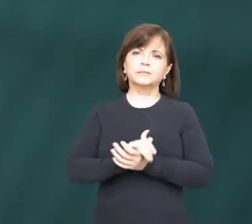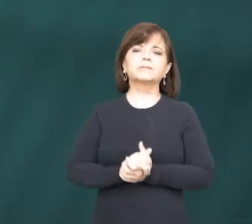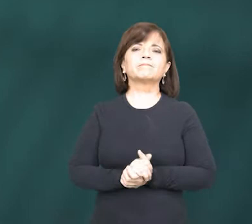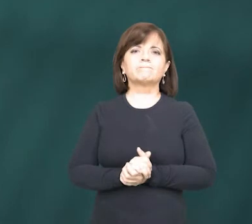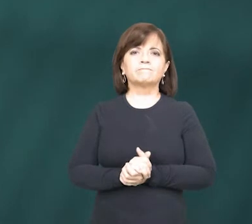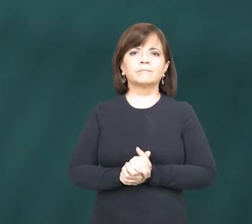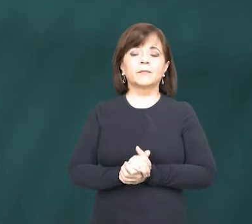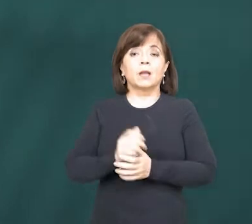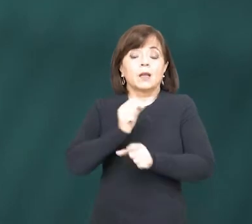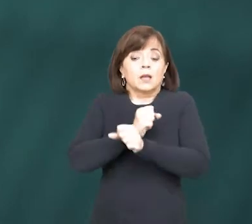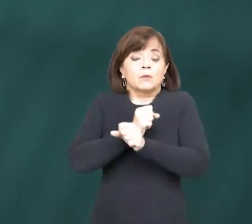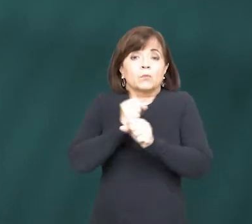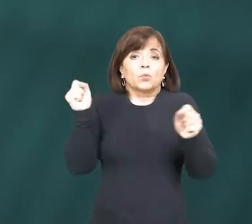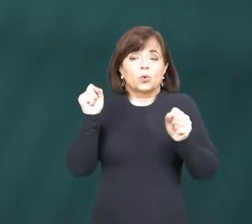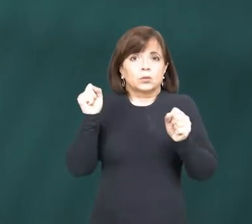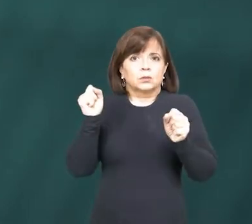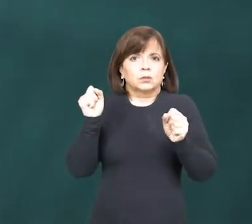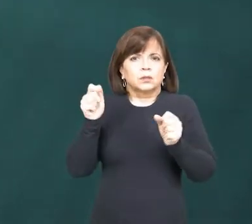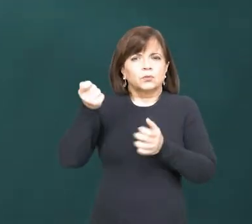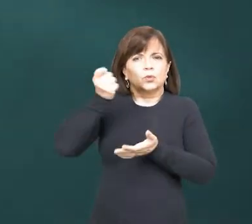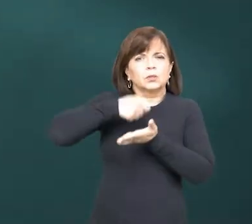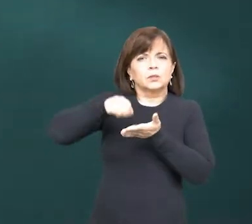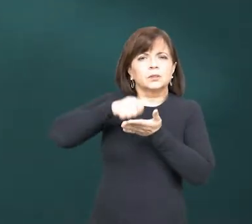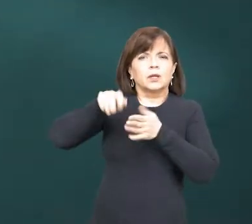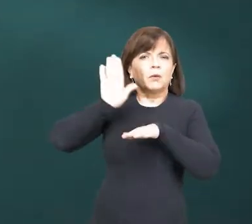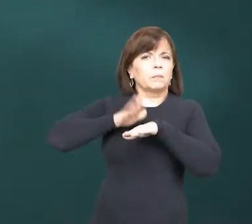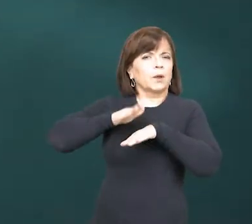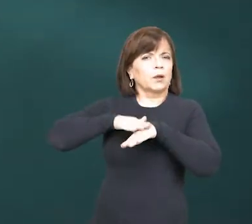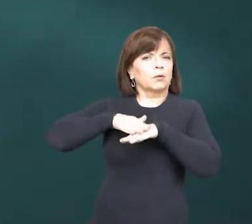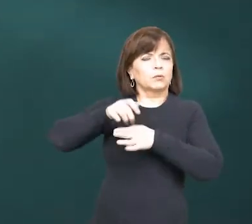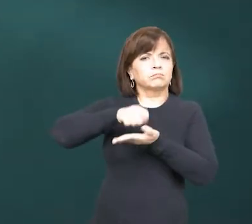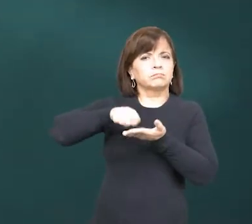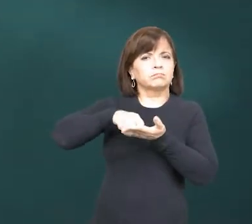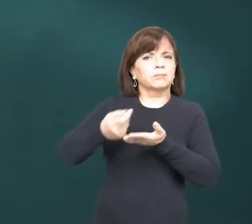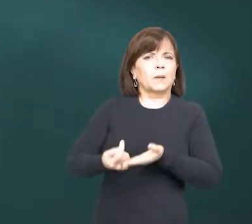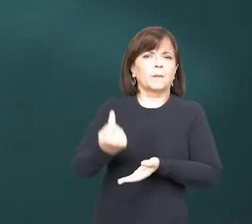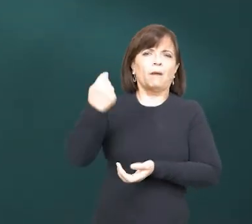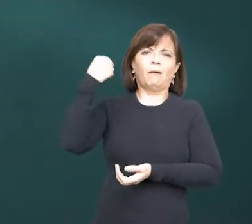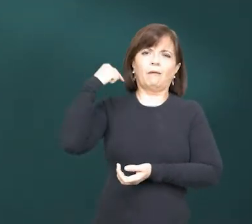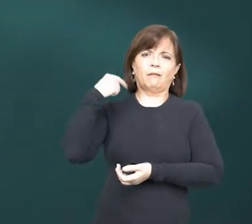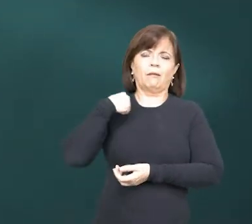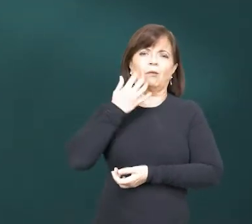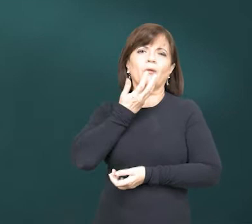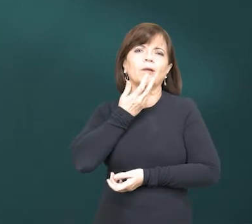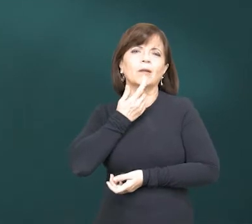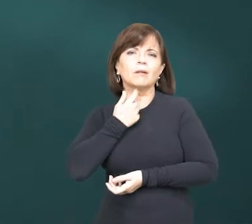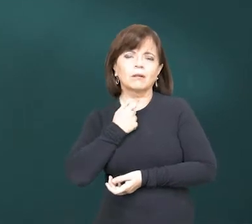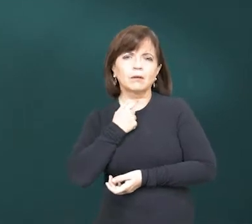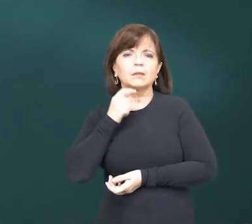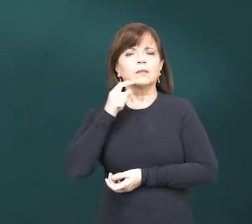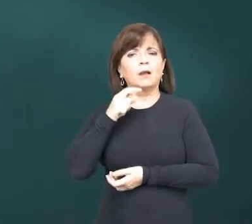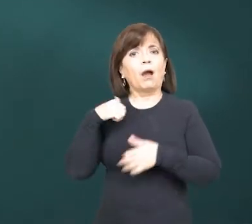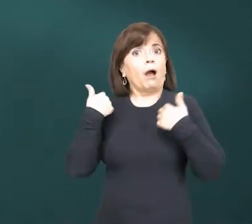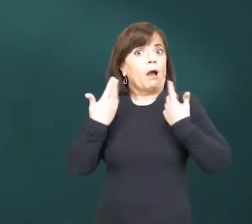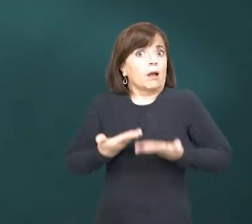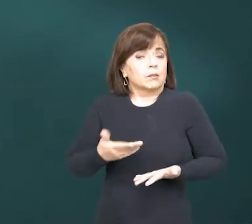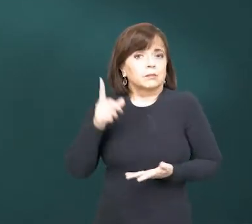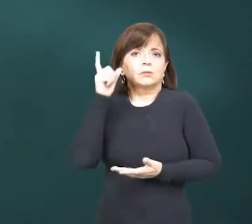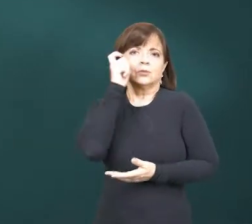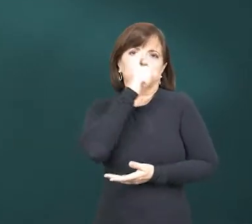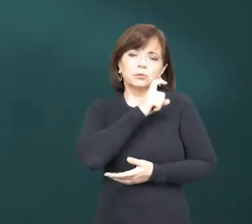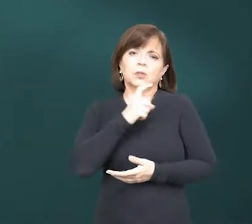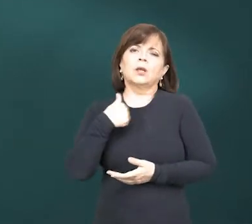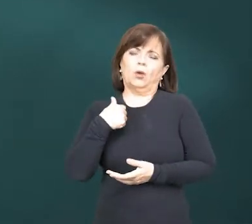Era impossível escrever à mão, né? Quando eu era criança. Ainda é difícil, né? Hoje eu